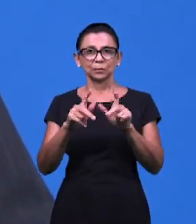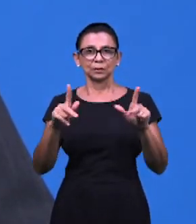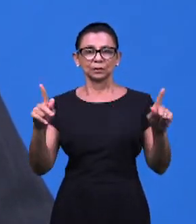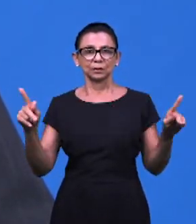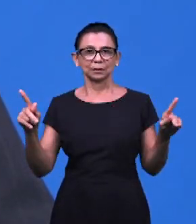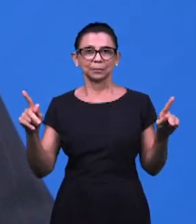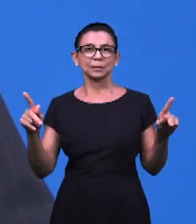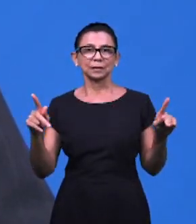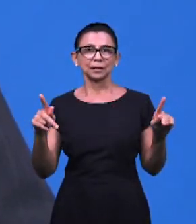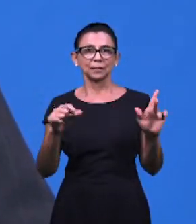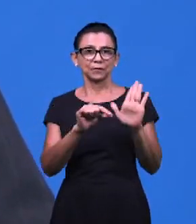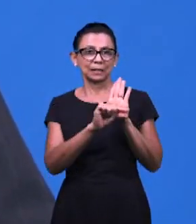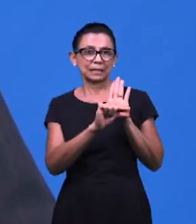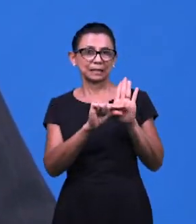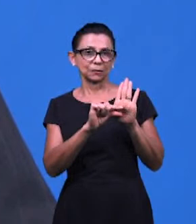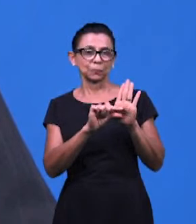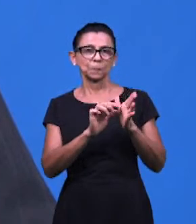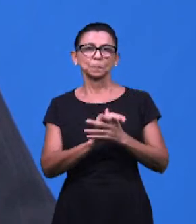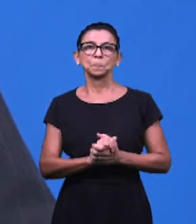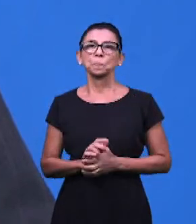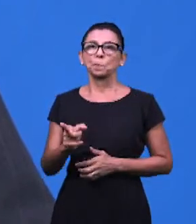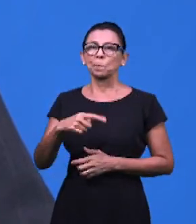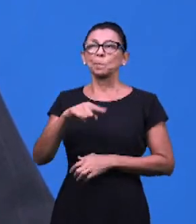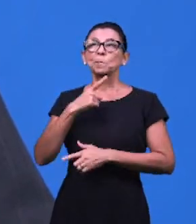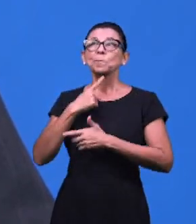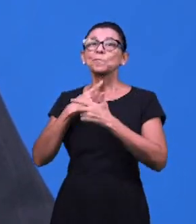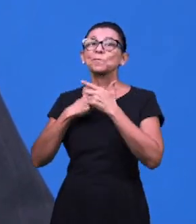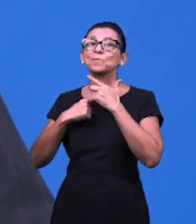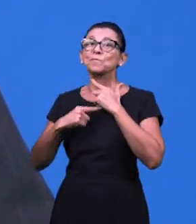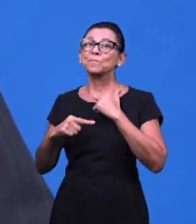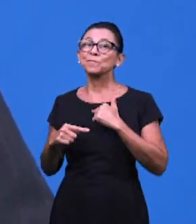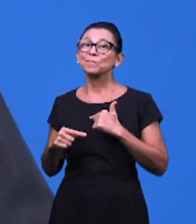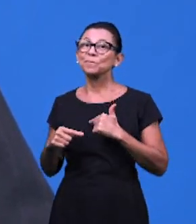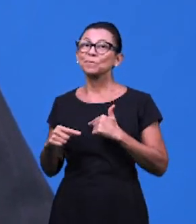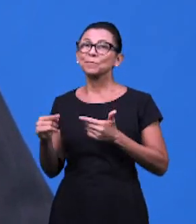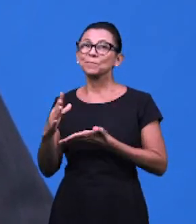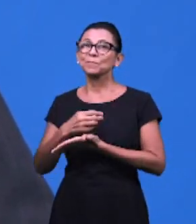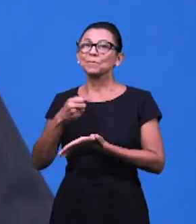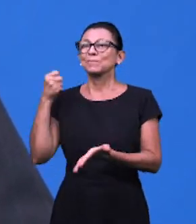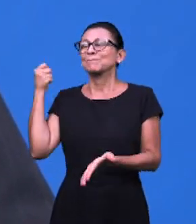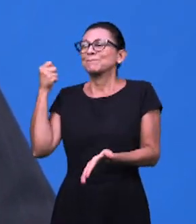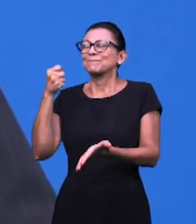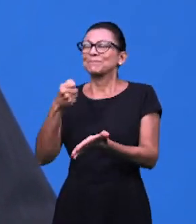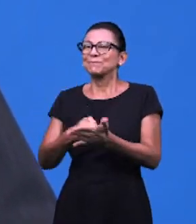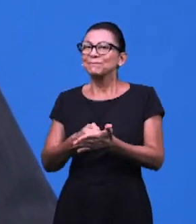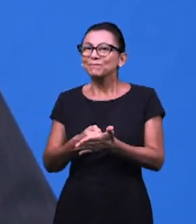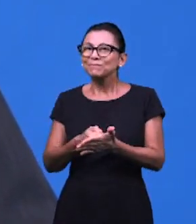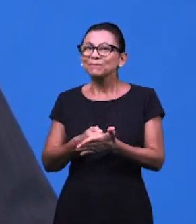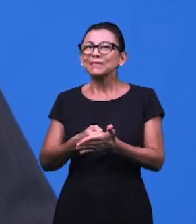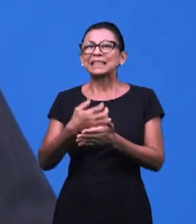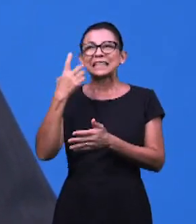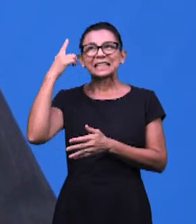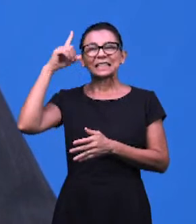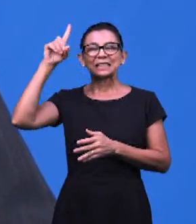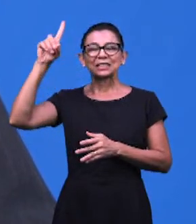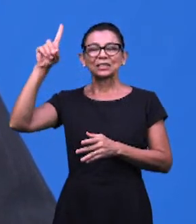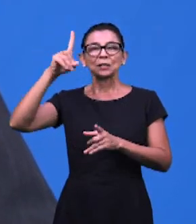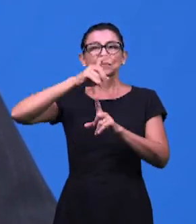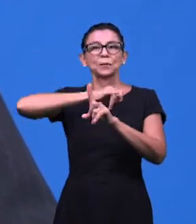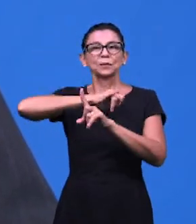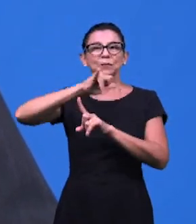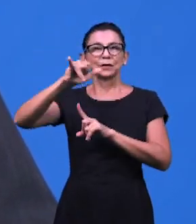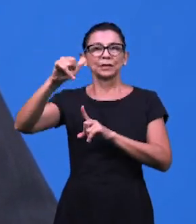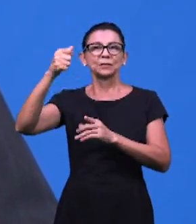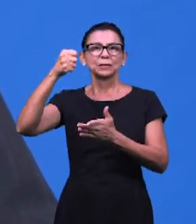Nosso desejo é que esse momento se cumpra realmente e que esse dia profético se cumpra